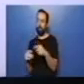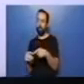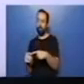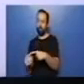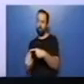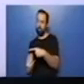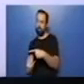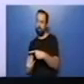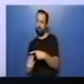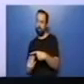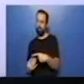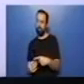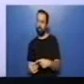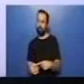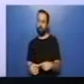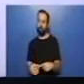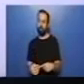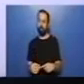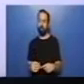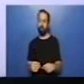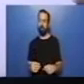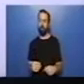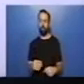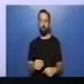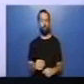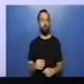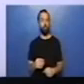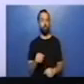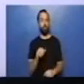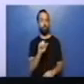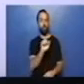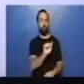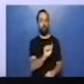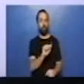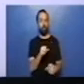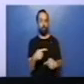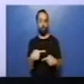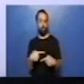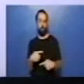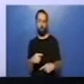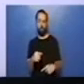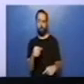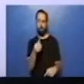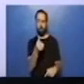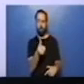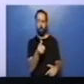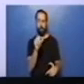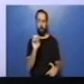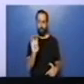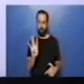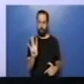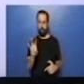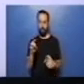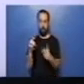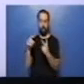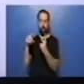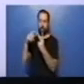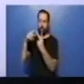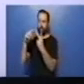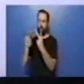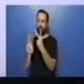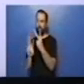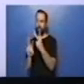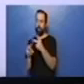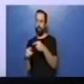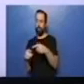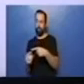de 3. Tá vendo que aqui não foi necessário eu encontrar o valor da altura? Então, caso lembre da fórmula do triângulo,